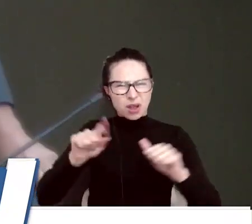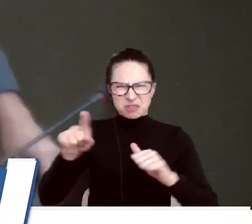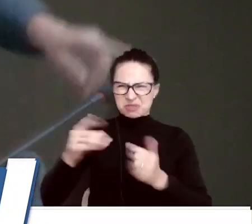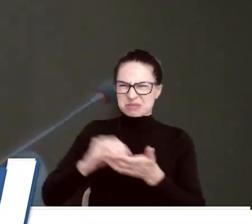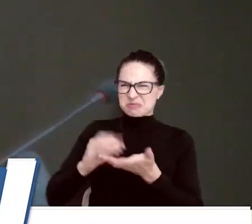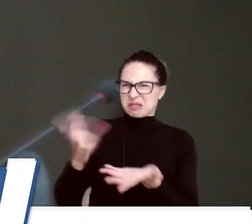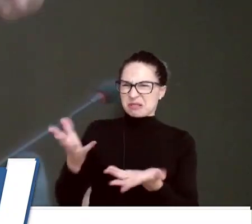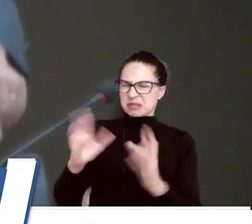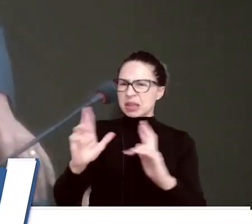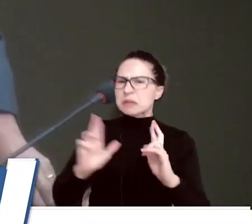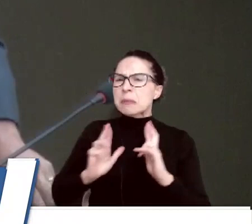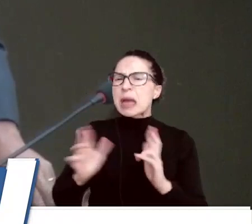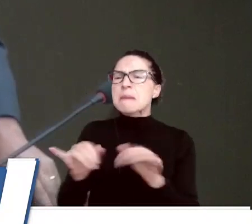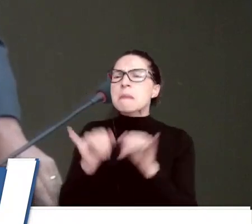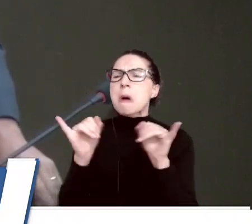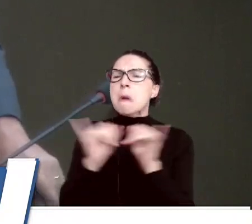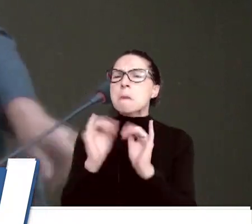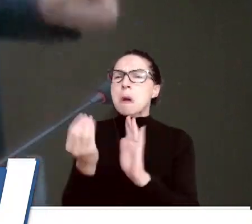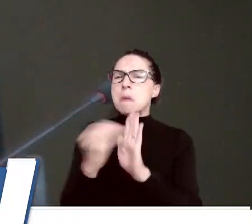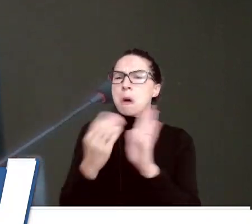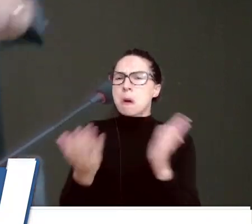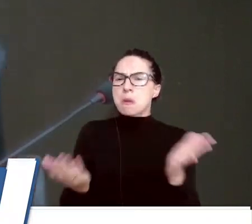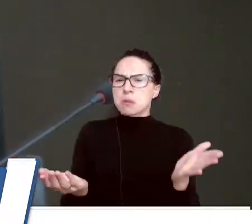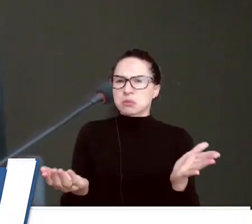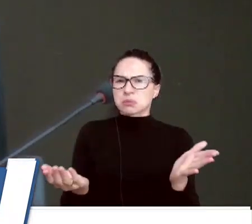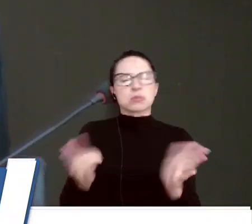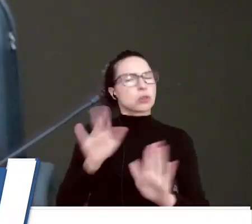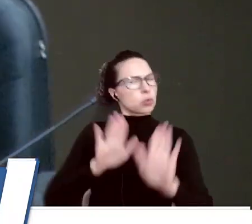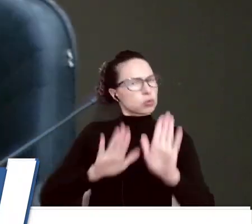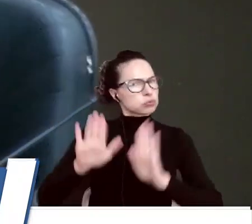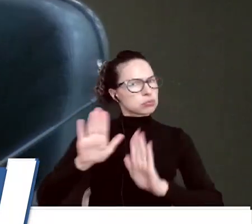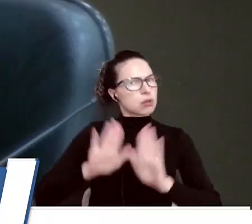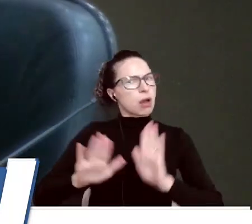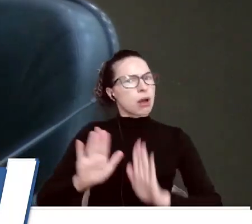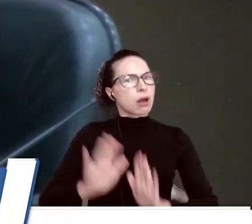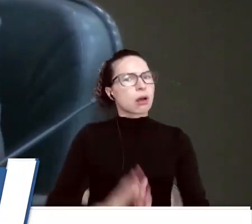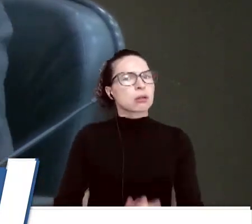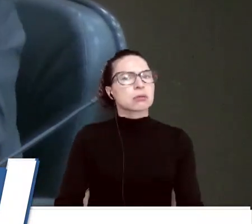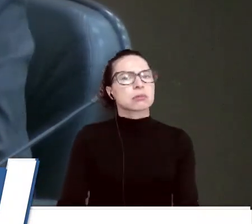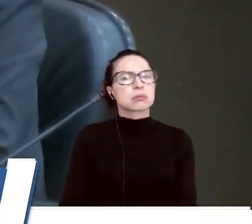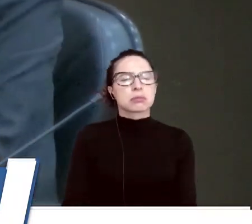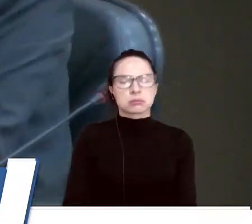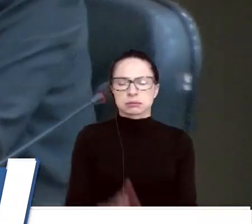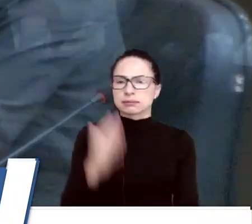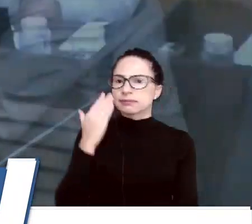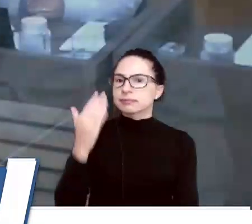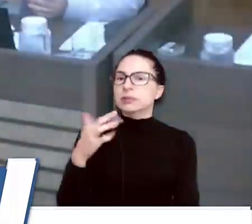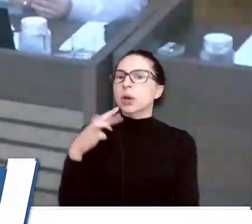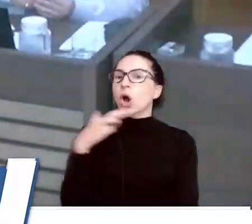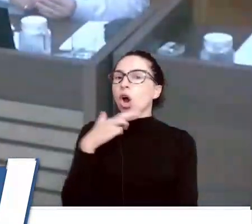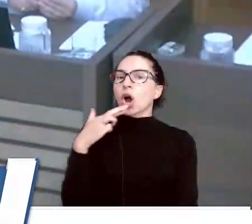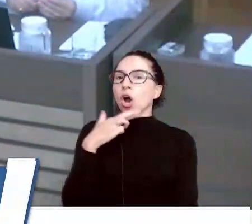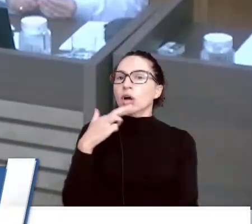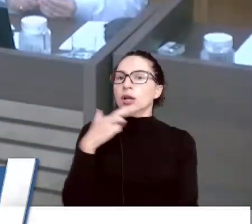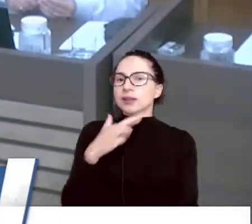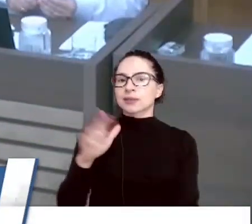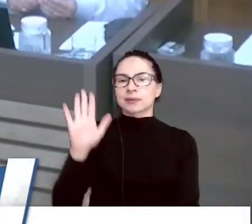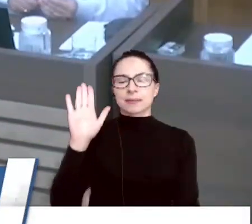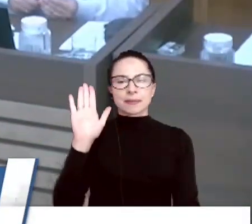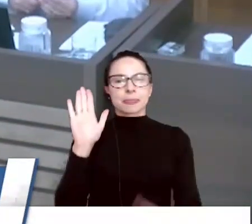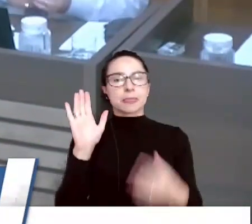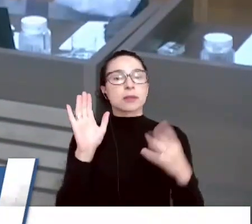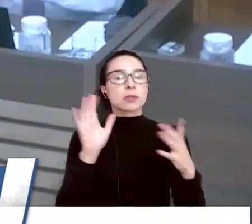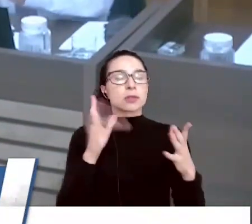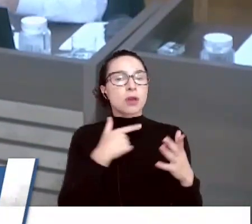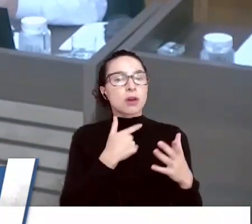uma bobagem daquela que você fez, tome cuidado, rapaz. Com a palavra, o vereador Ronaldo Carvalho. Eu só gostaria, se o presidente me